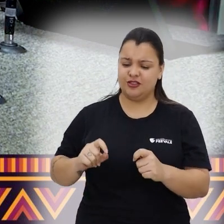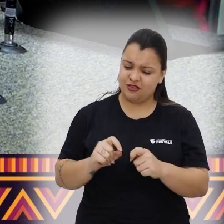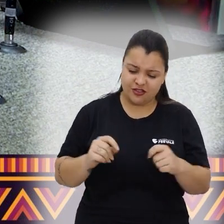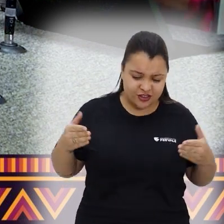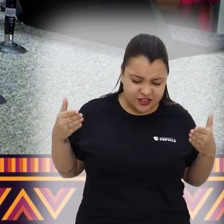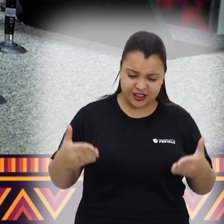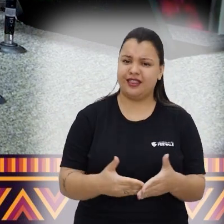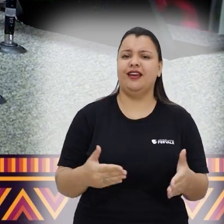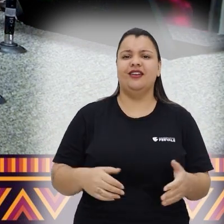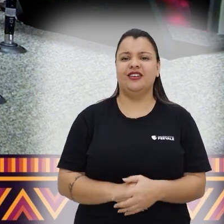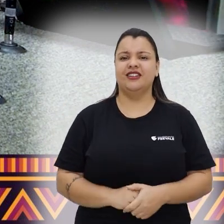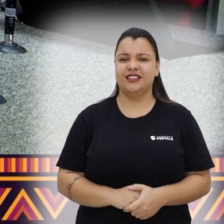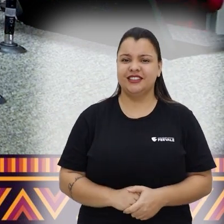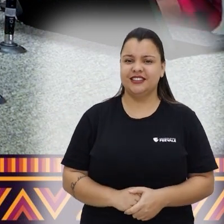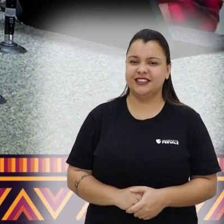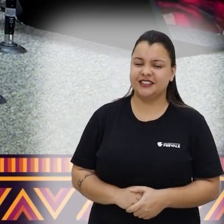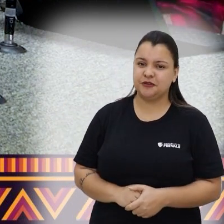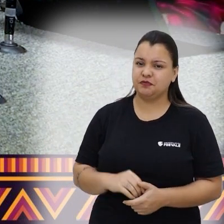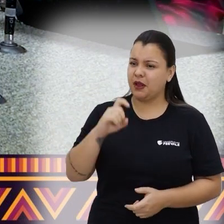Ai, que Deixa eu massa. só fazer um comentário.